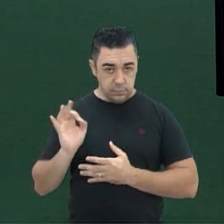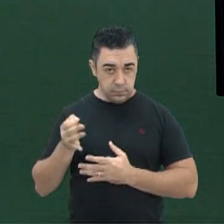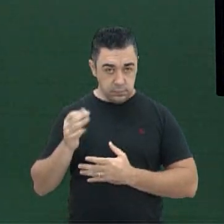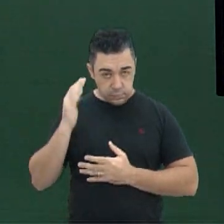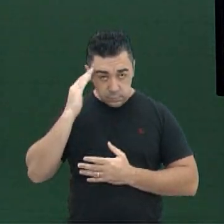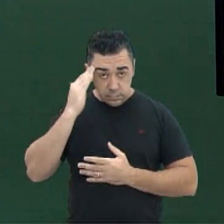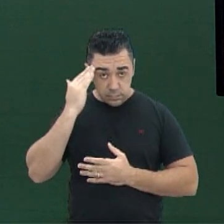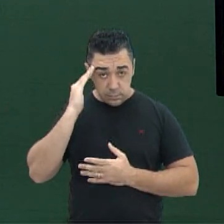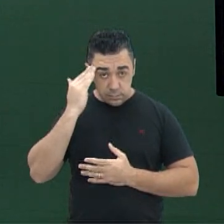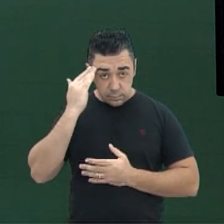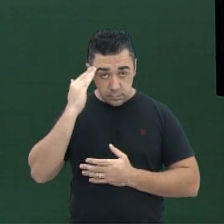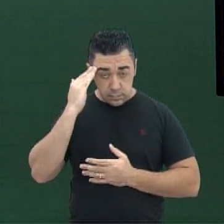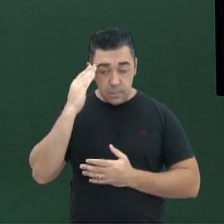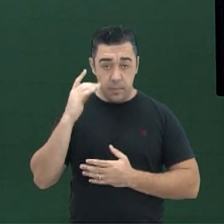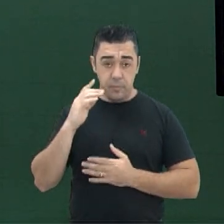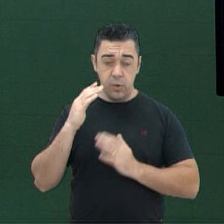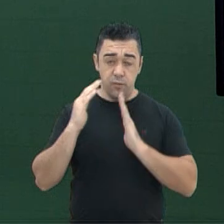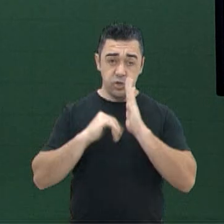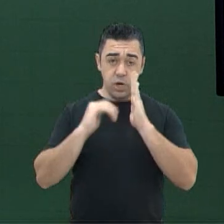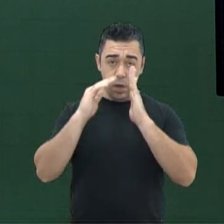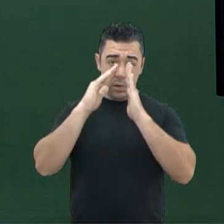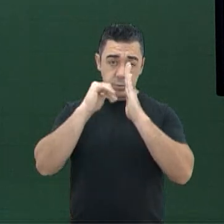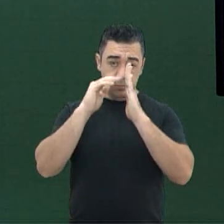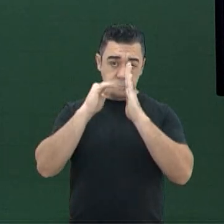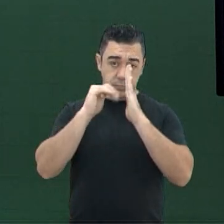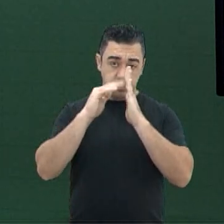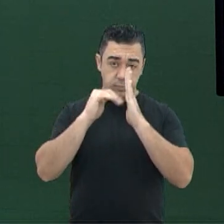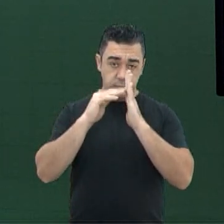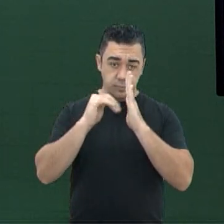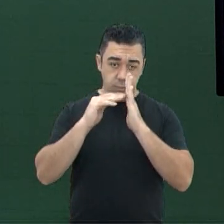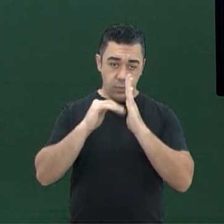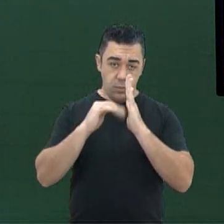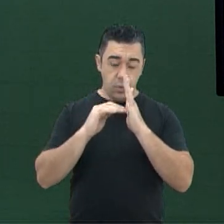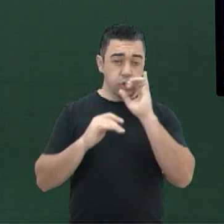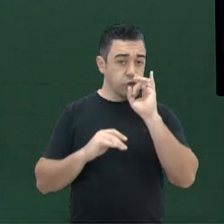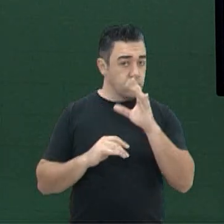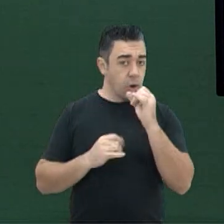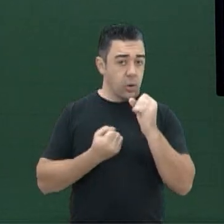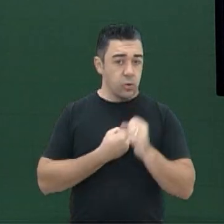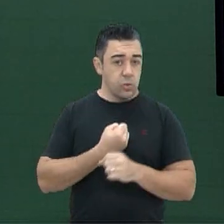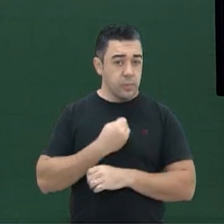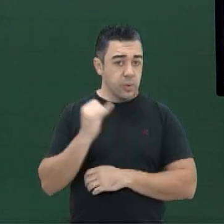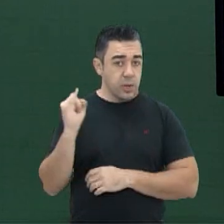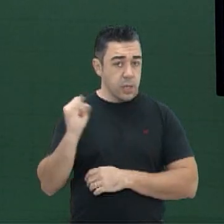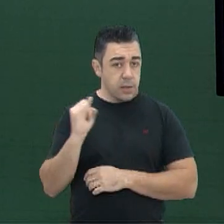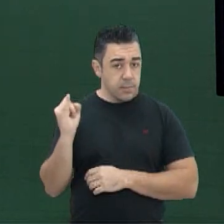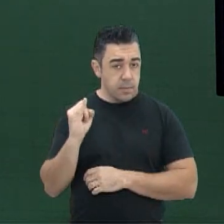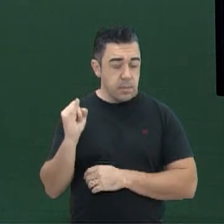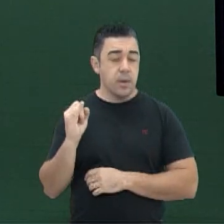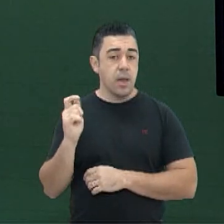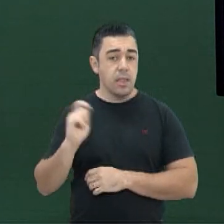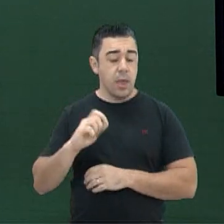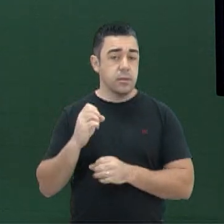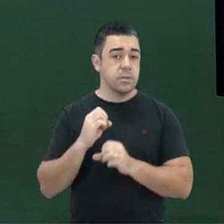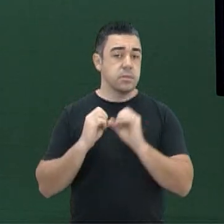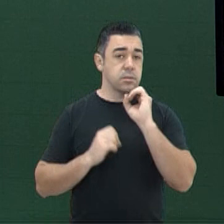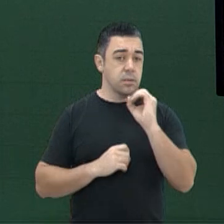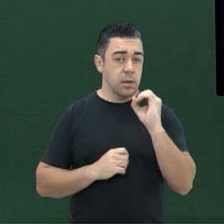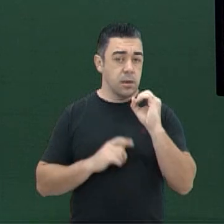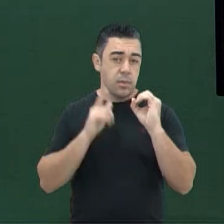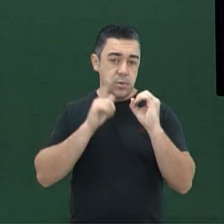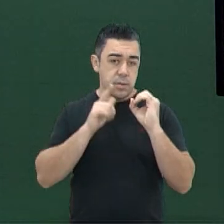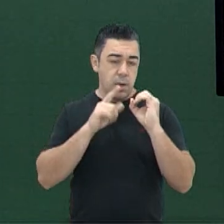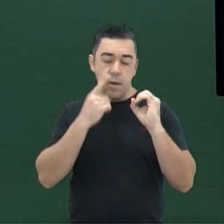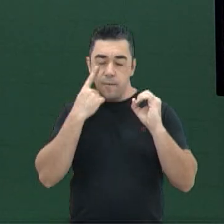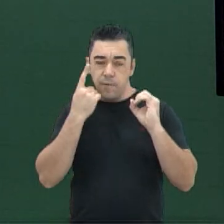Ó, eu fui subtraindo só ímpar. 1, 3, 5, 7 e acabou. Zerou, acabou. Agora contem